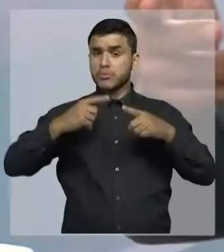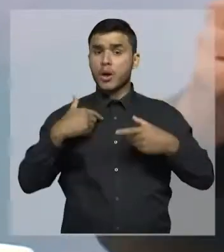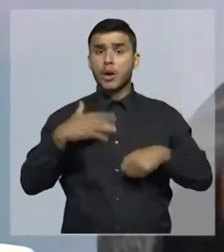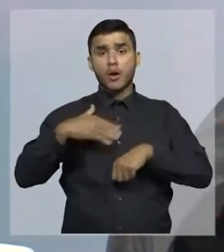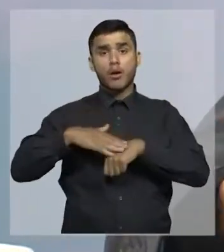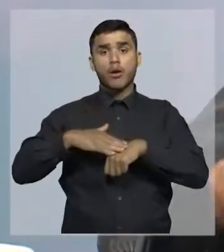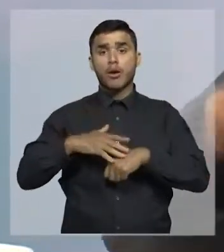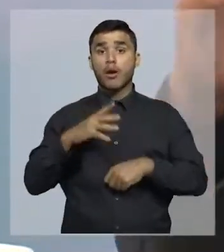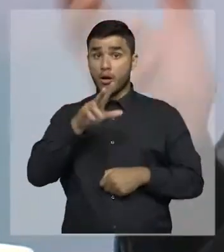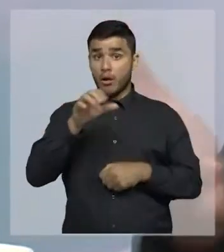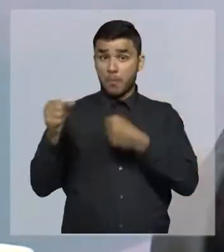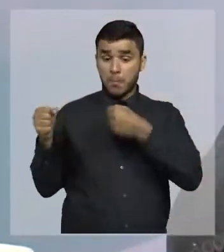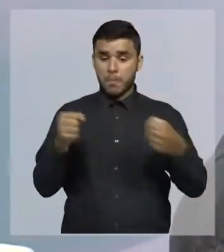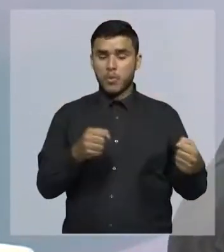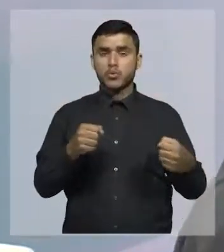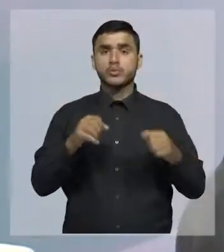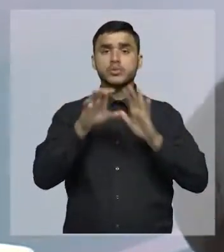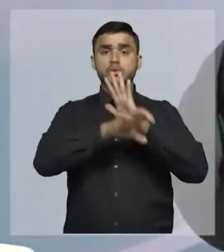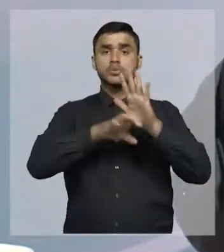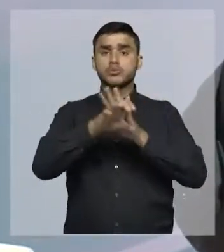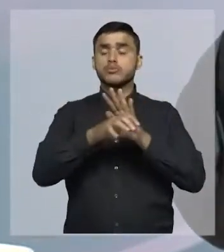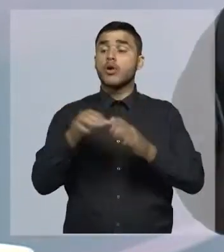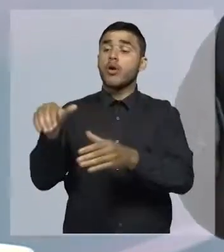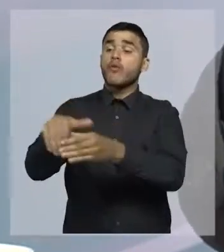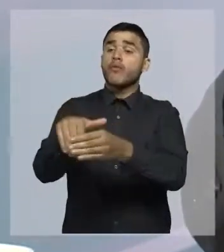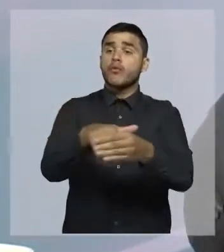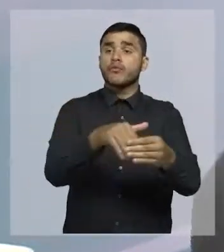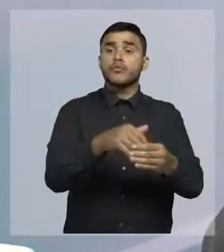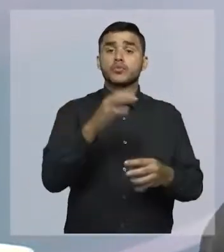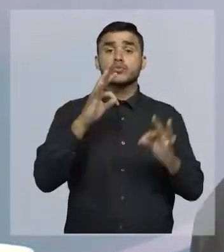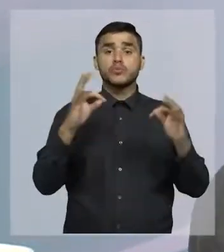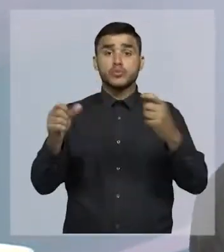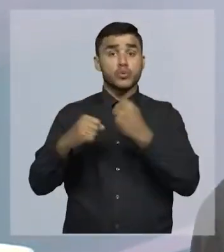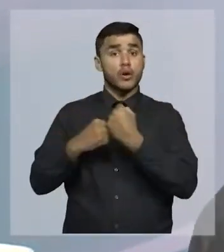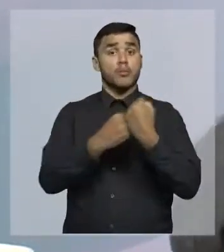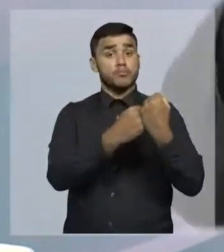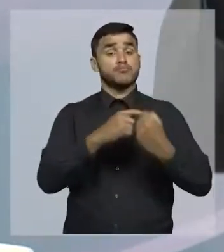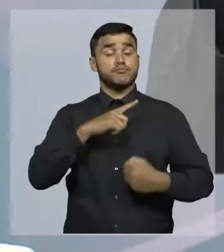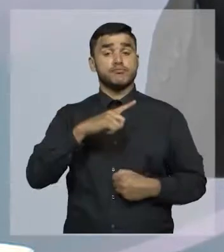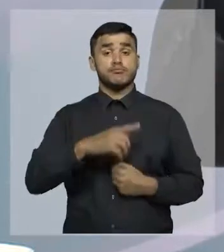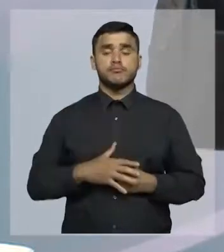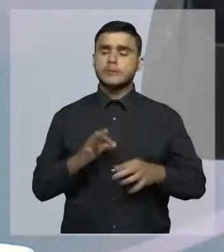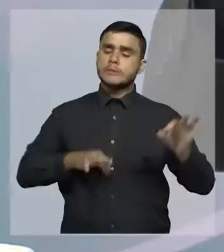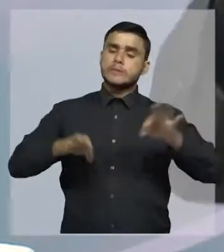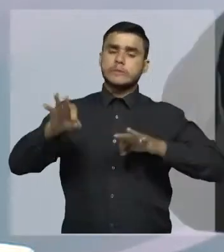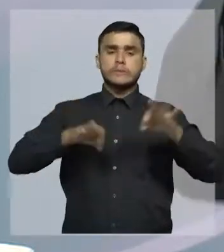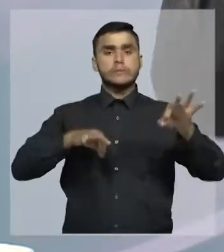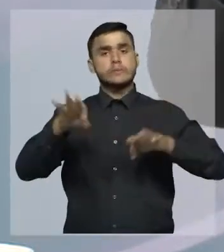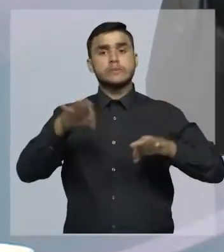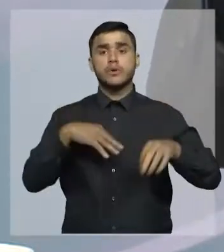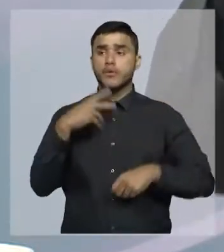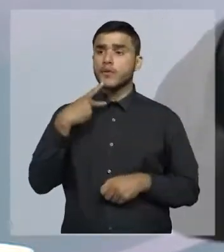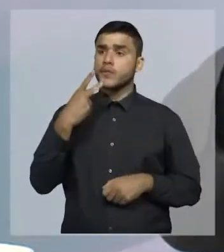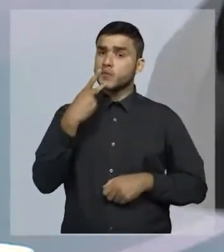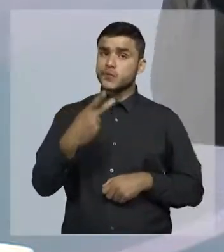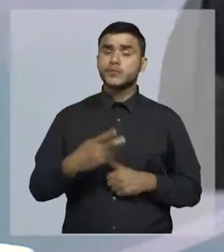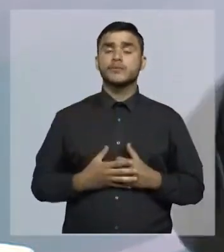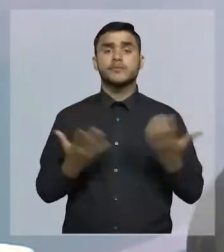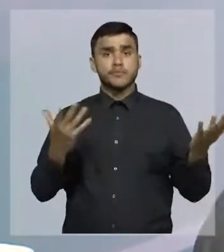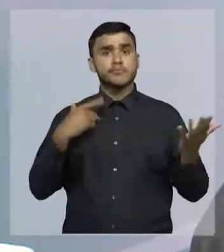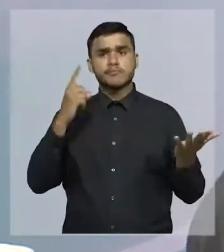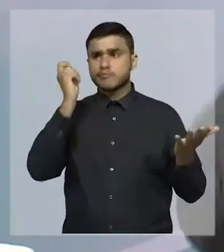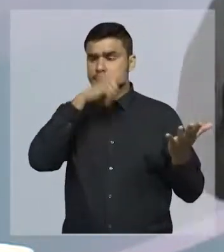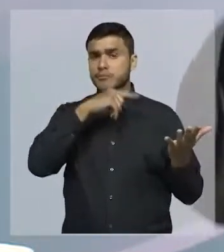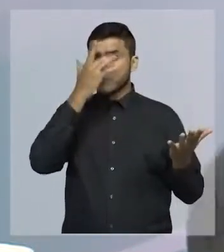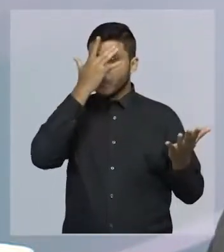o executivo que arrasta os seus votos. E aí eu crio essa estrutura onde eu venho do indivíduo, o que manda